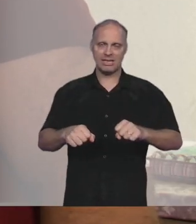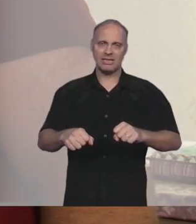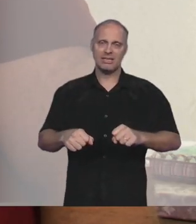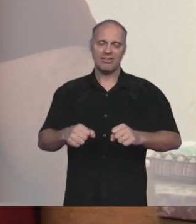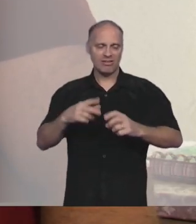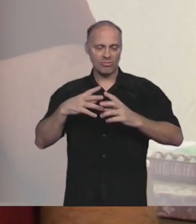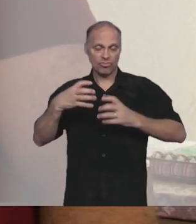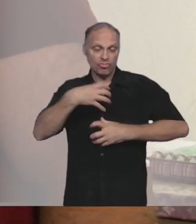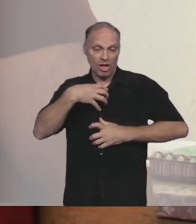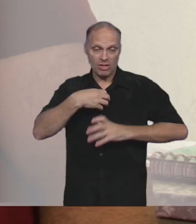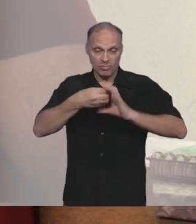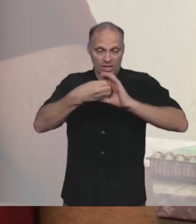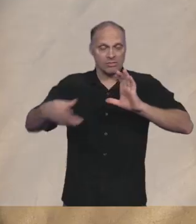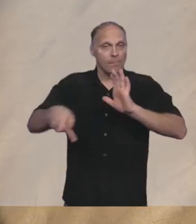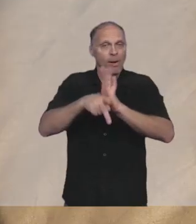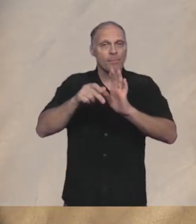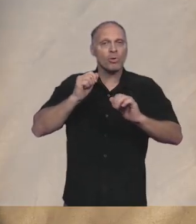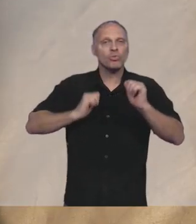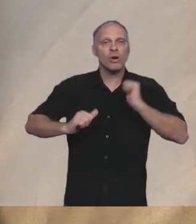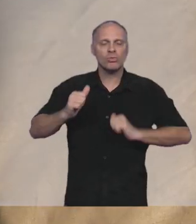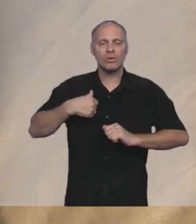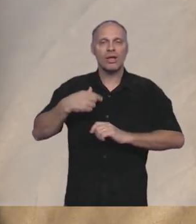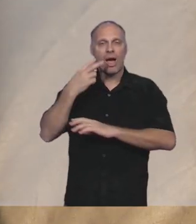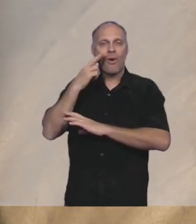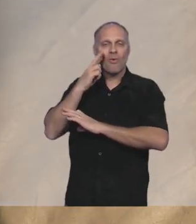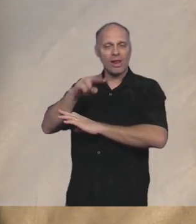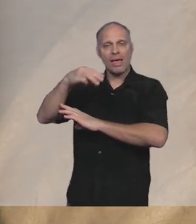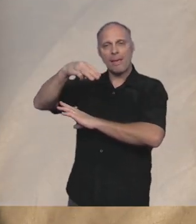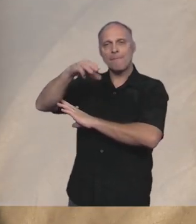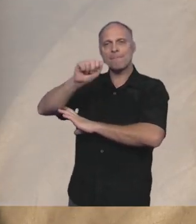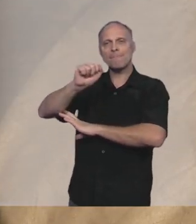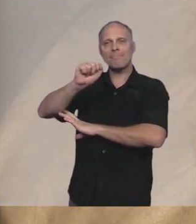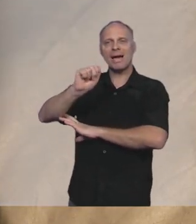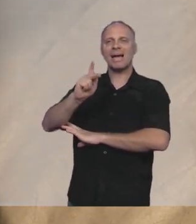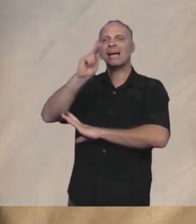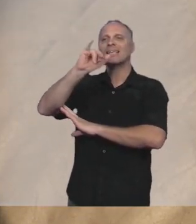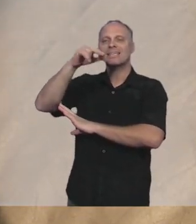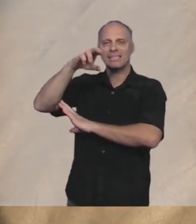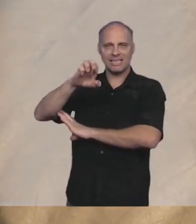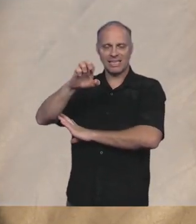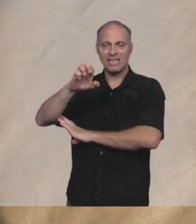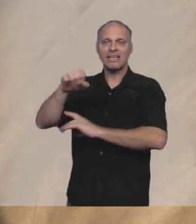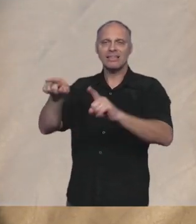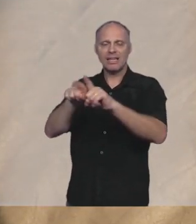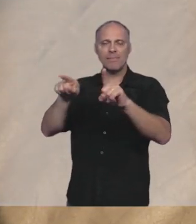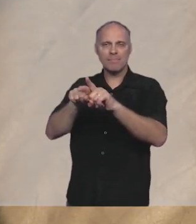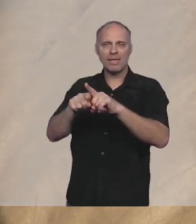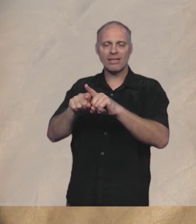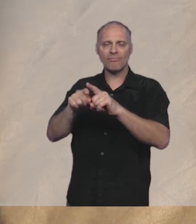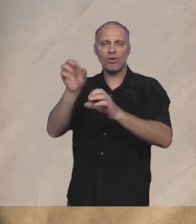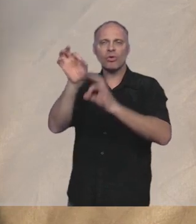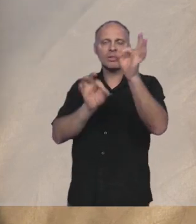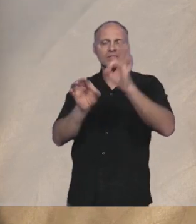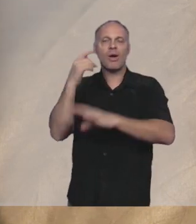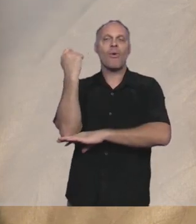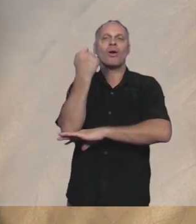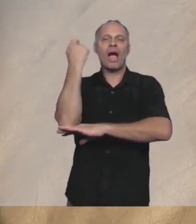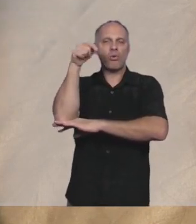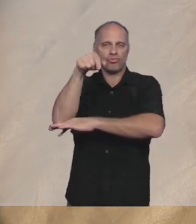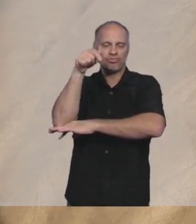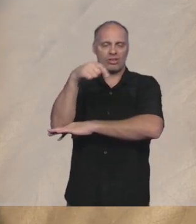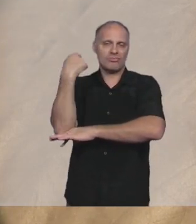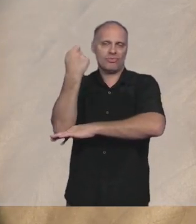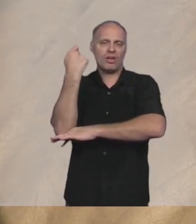exemplo, o Herói Bandido, uma montagem gaúcha com, se eu não me lembro, acho que é o Nelson Diniz, o